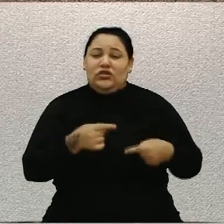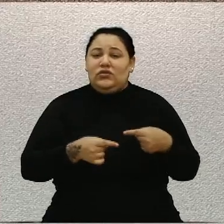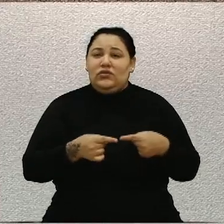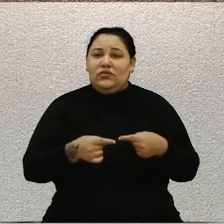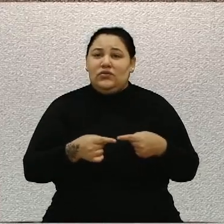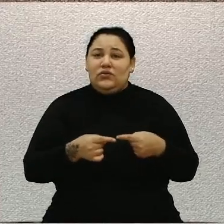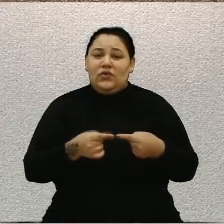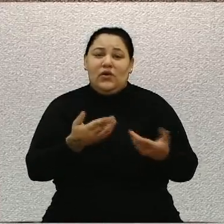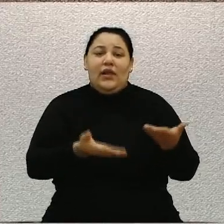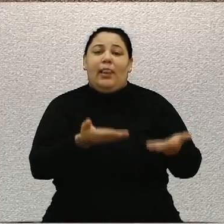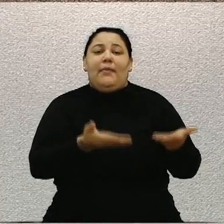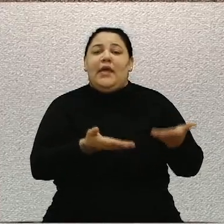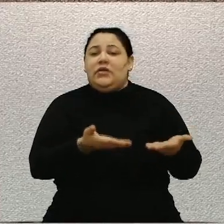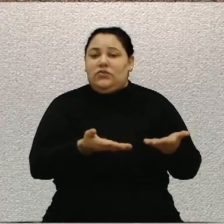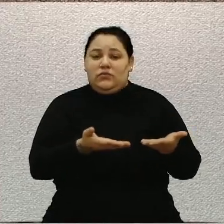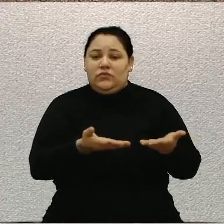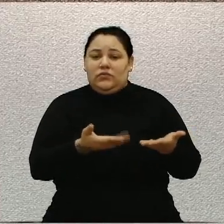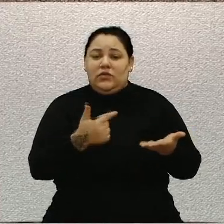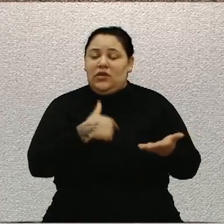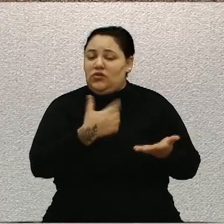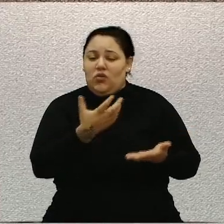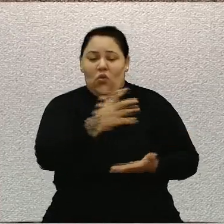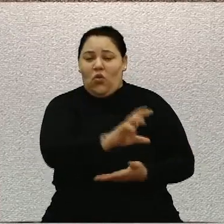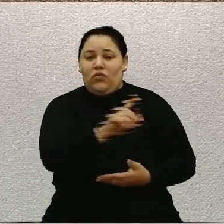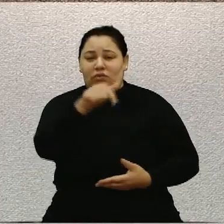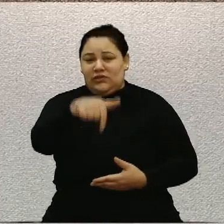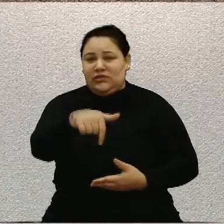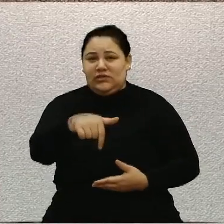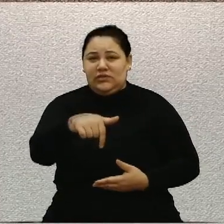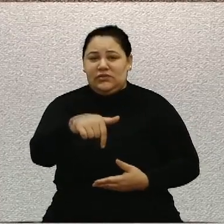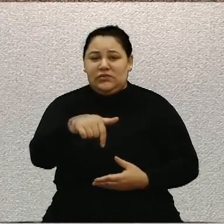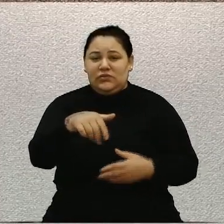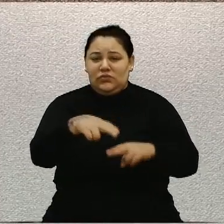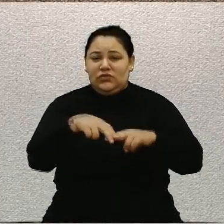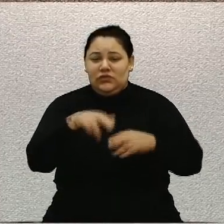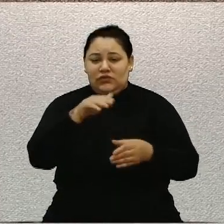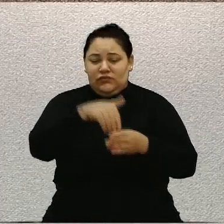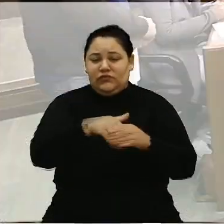gramas, enfim, somos contrários a essa postura, portanto, voto favorável. Obrigado, presidente.